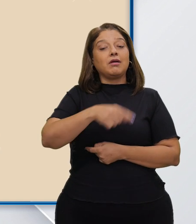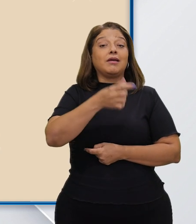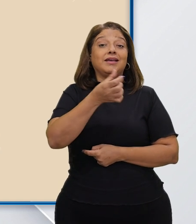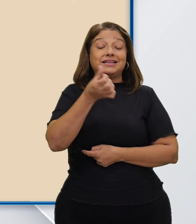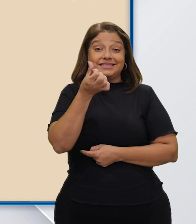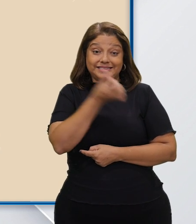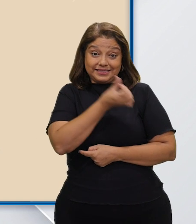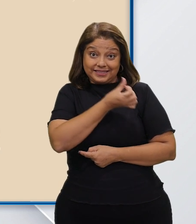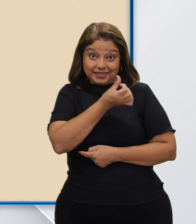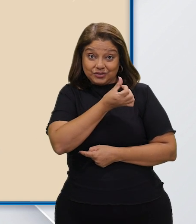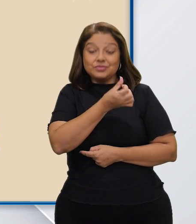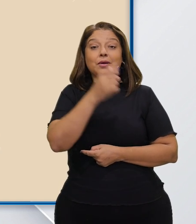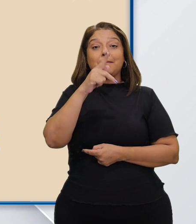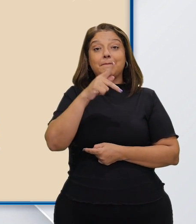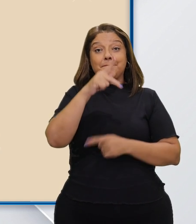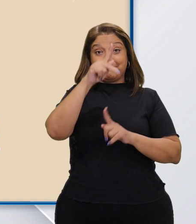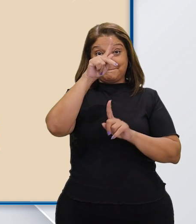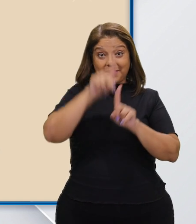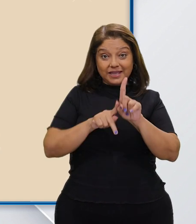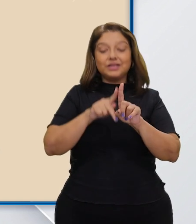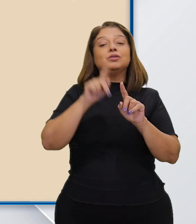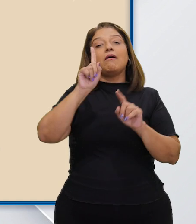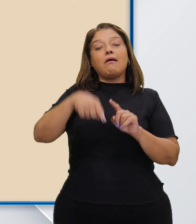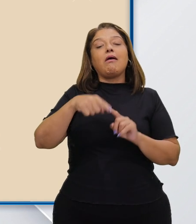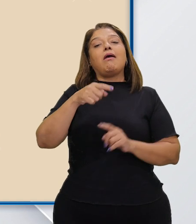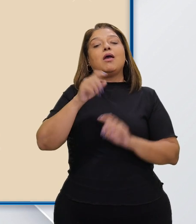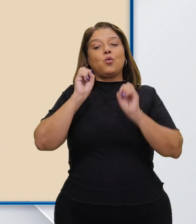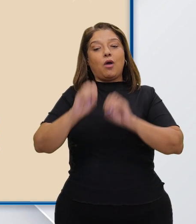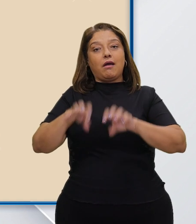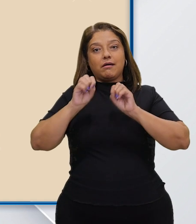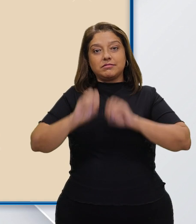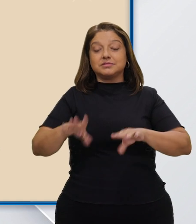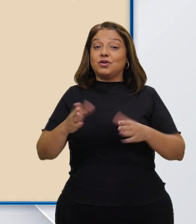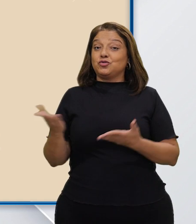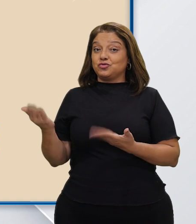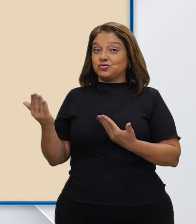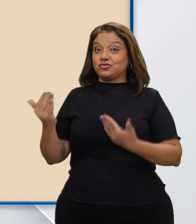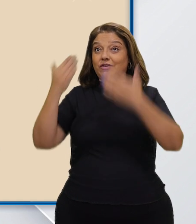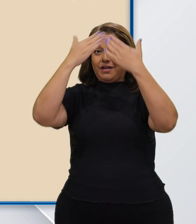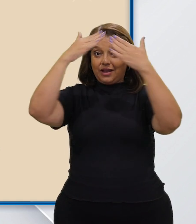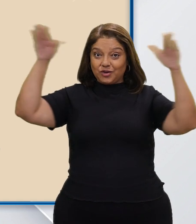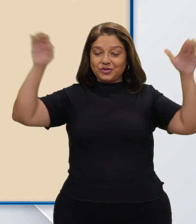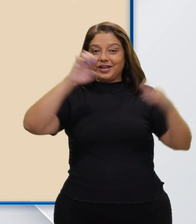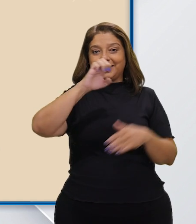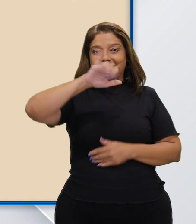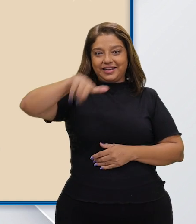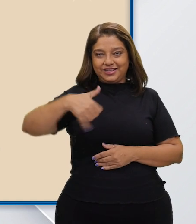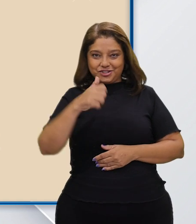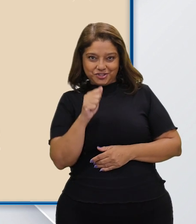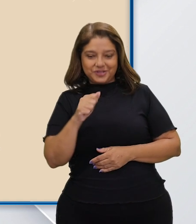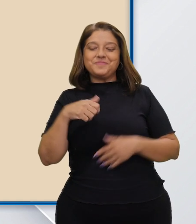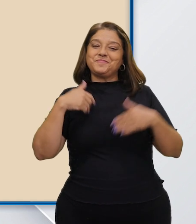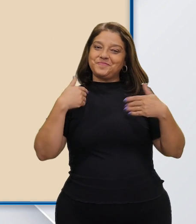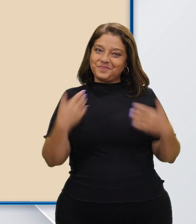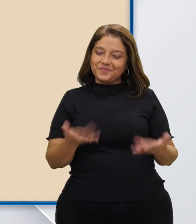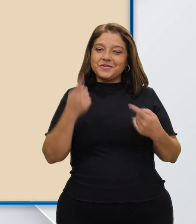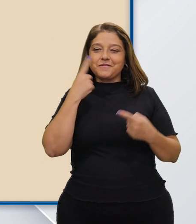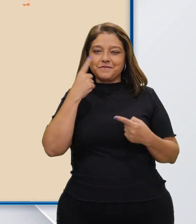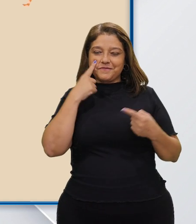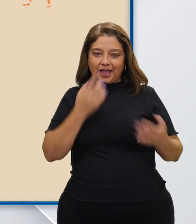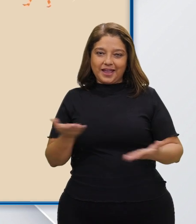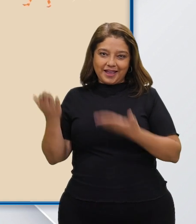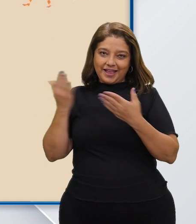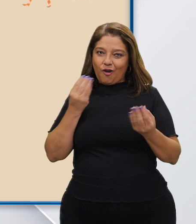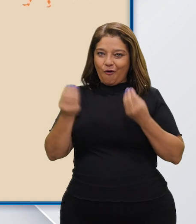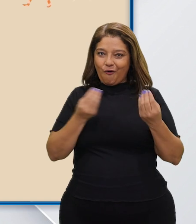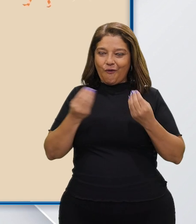período da Educação de Jovens e Adultos, EJA. Vamos ver então um pouquinho sobre esse